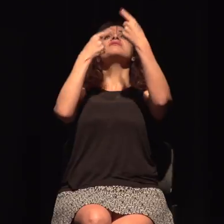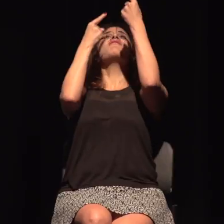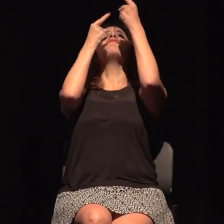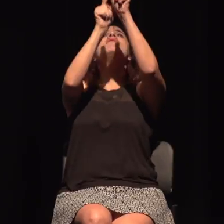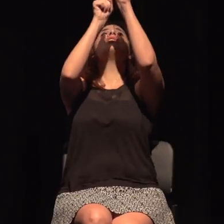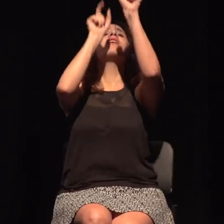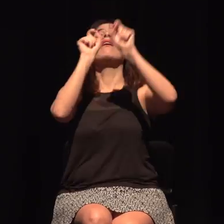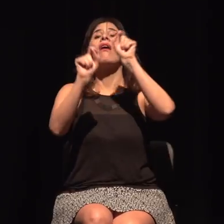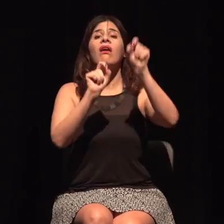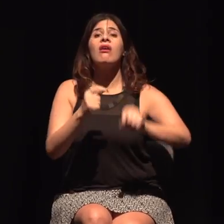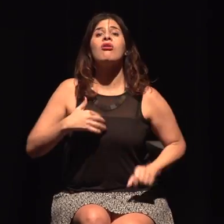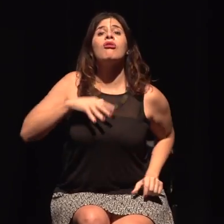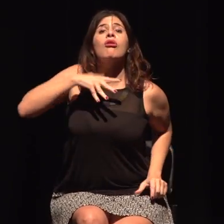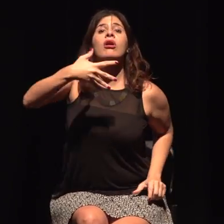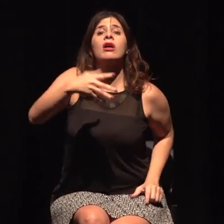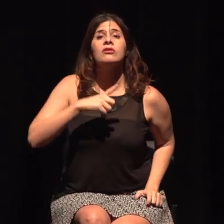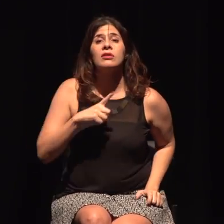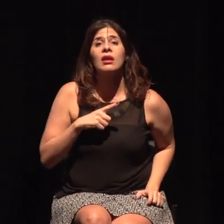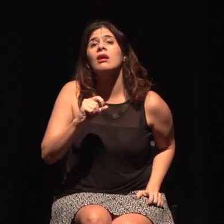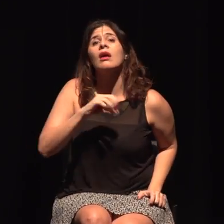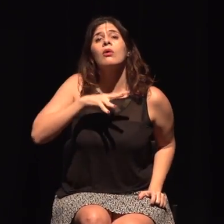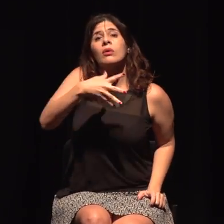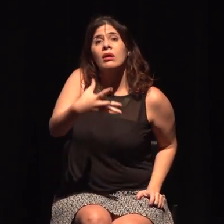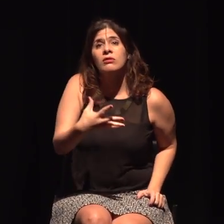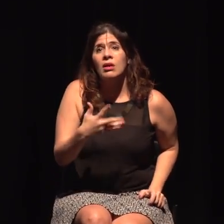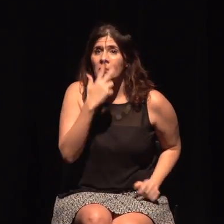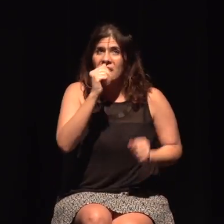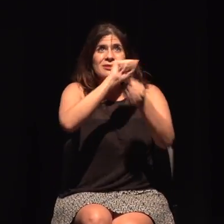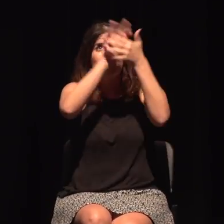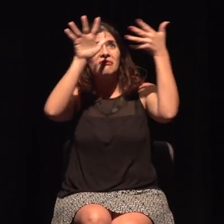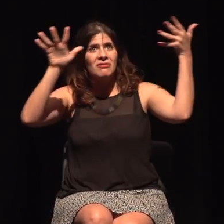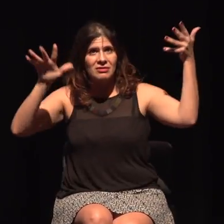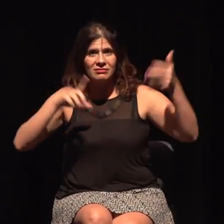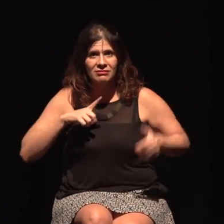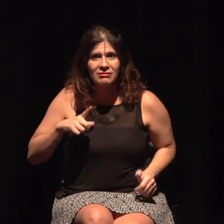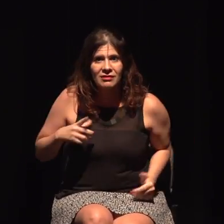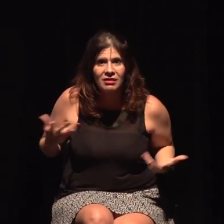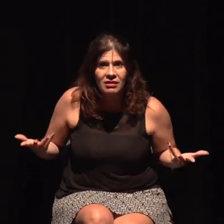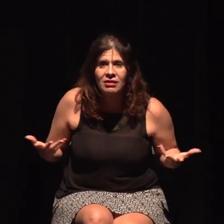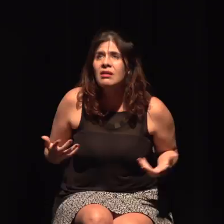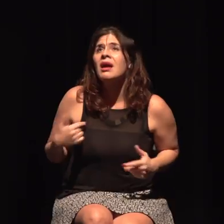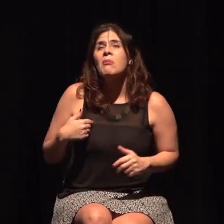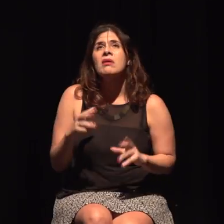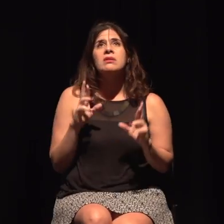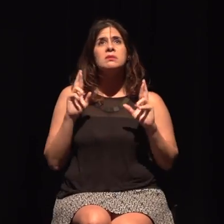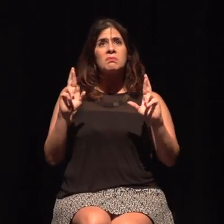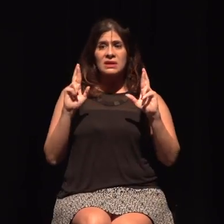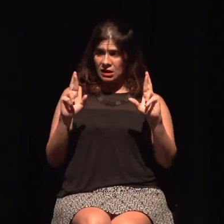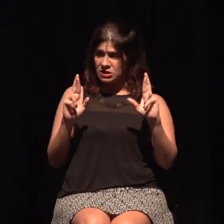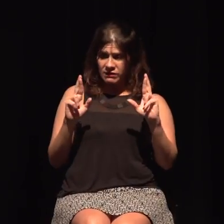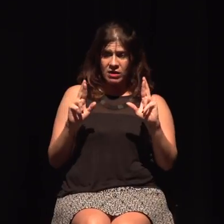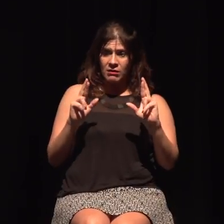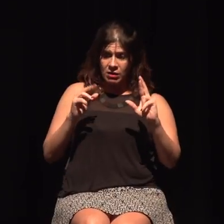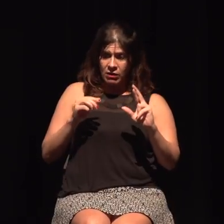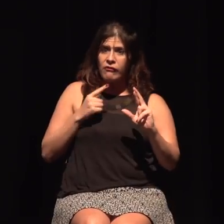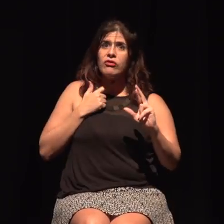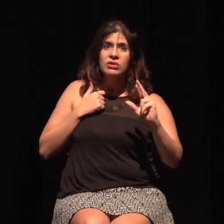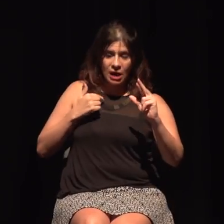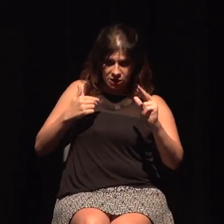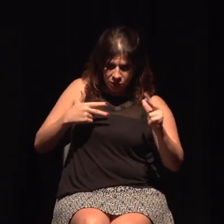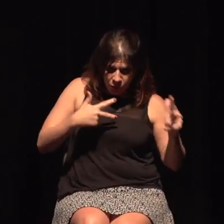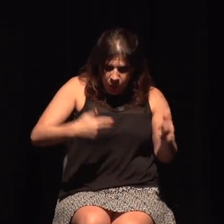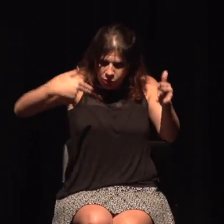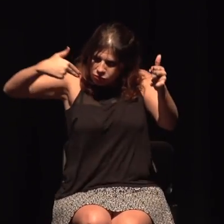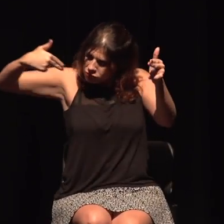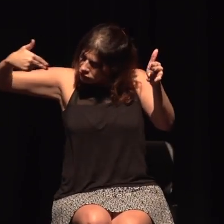próprio universo, quero ver quem desafia a Via Láctea, quero ver quem desafia o universo, como se quisessem fazer um instante da expectativa durar para